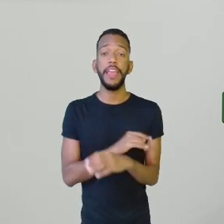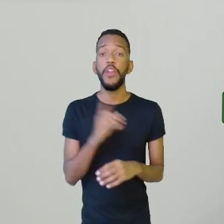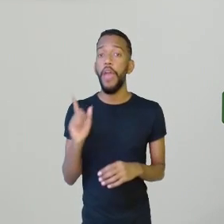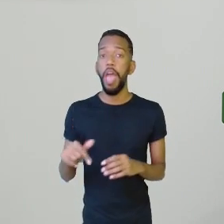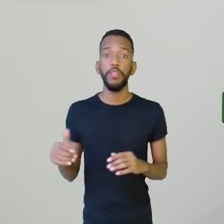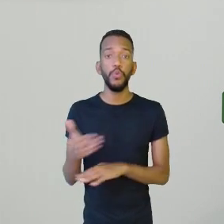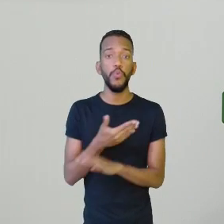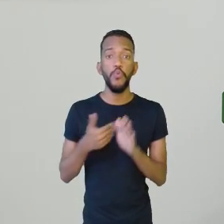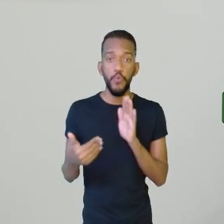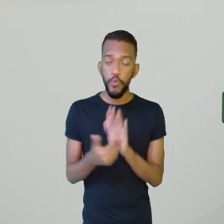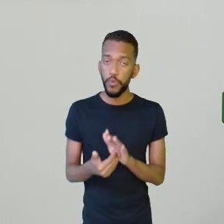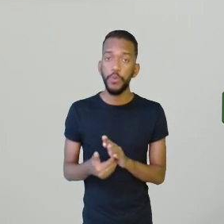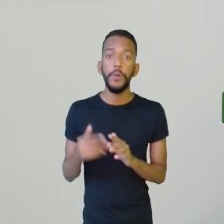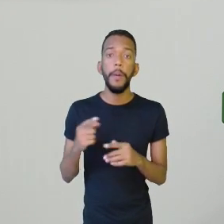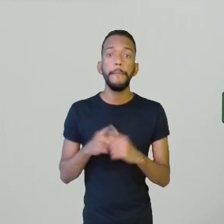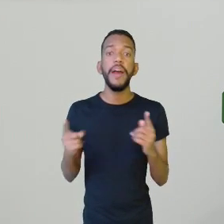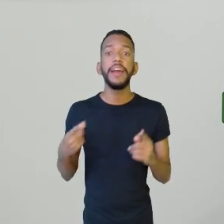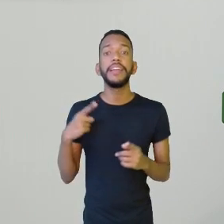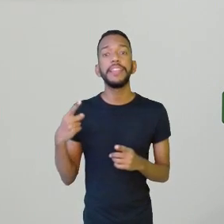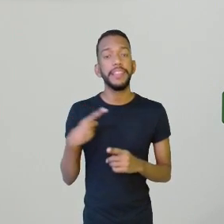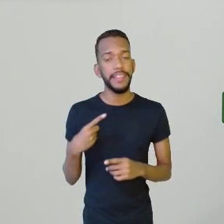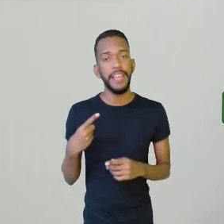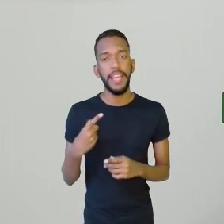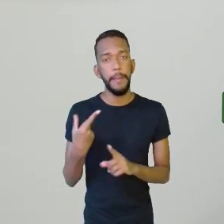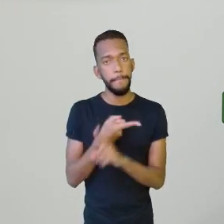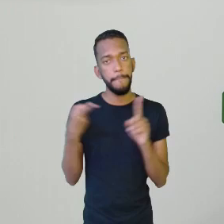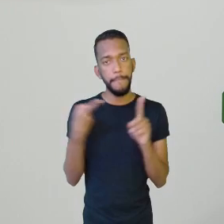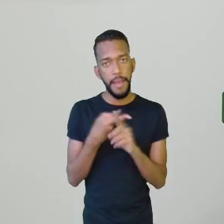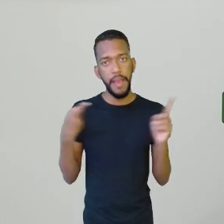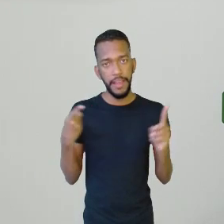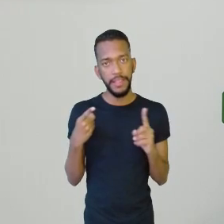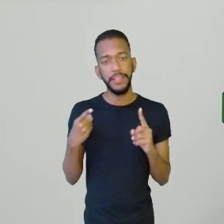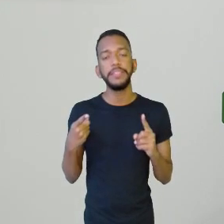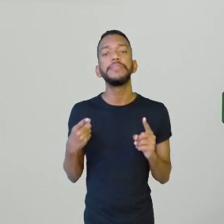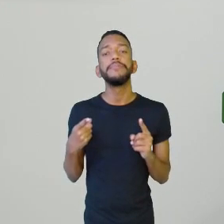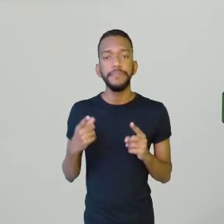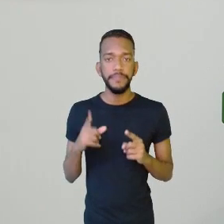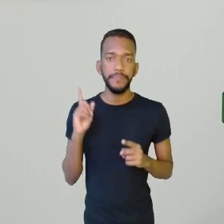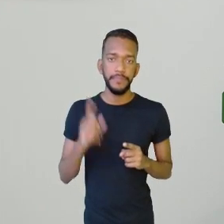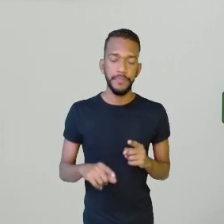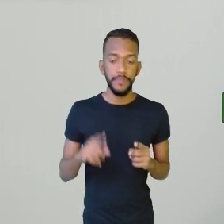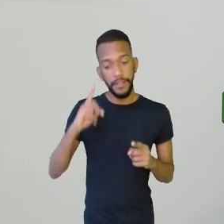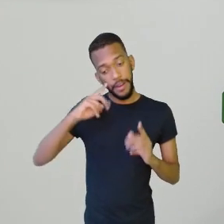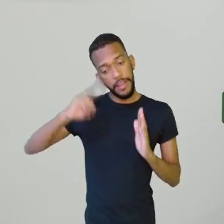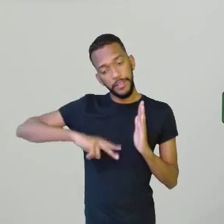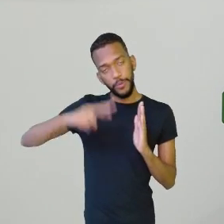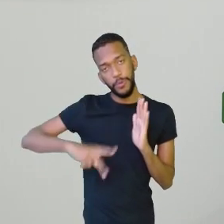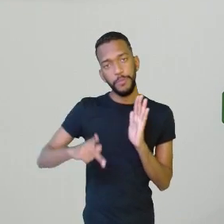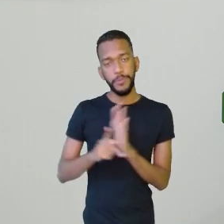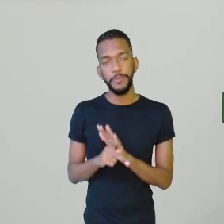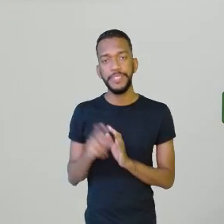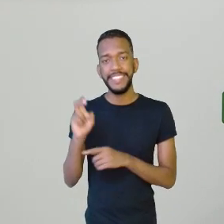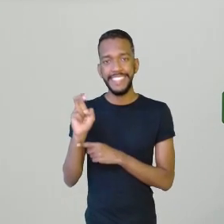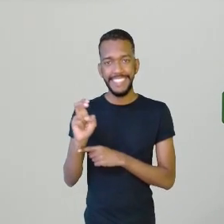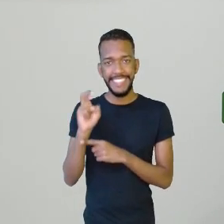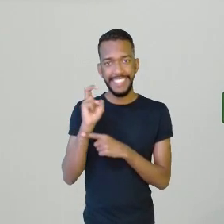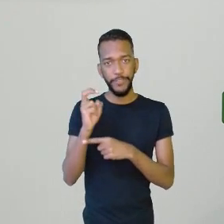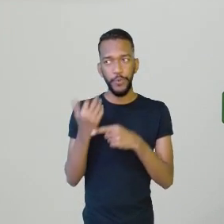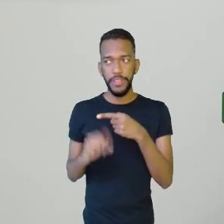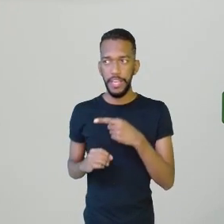tudo, mas aqui está uma parte do inteiro. Então, esta leitura é 5 décimos desta